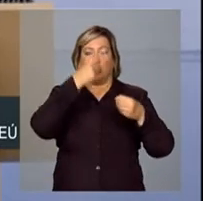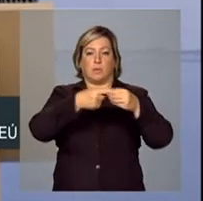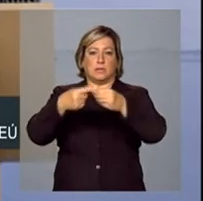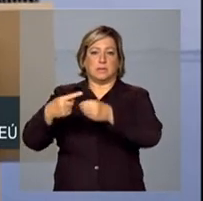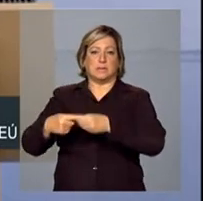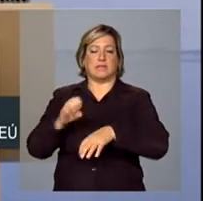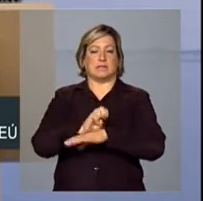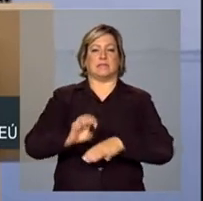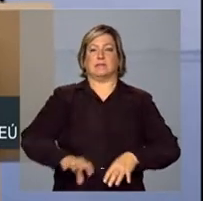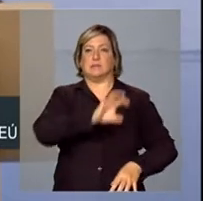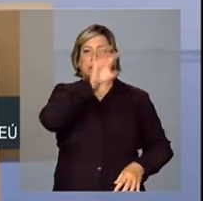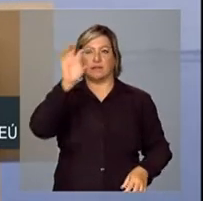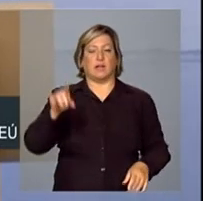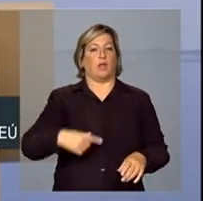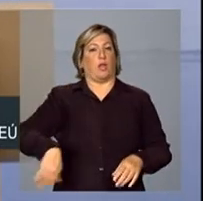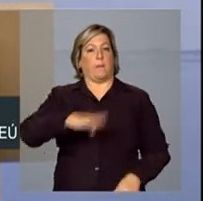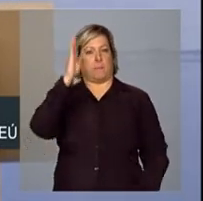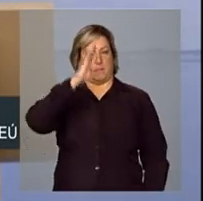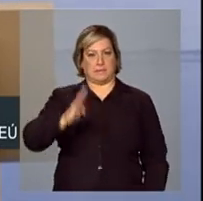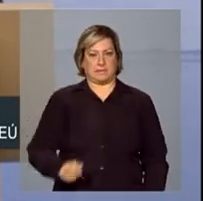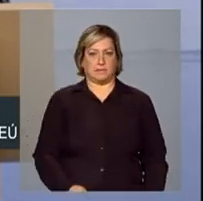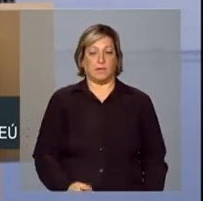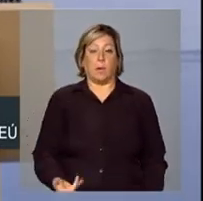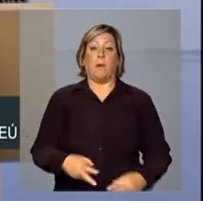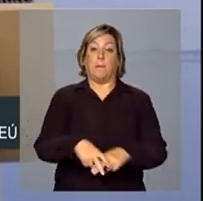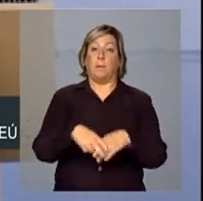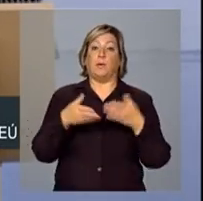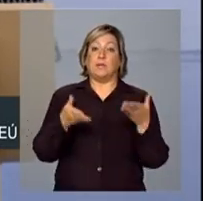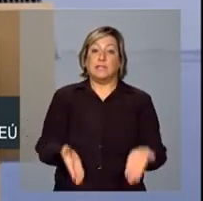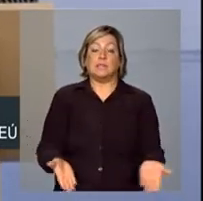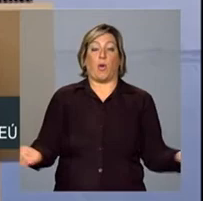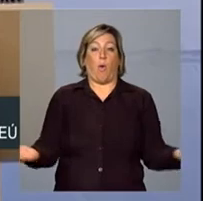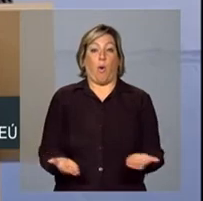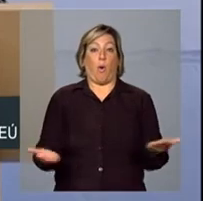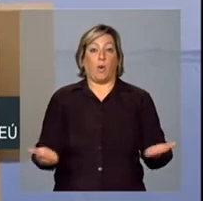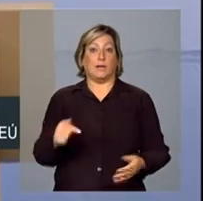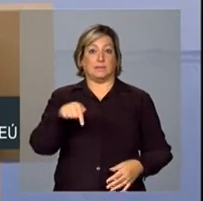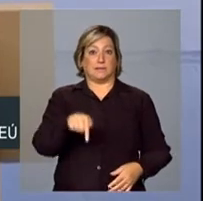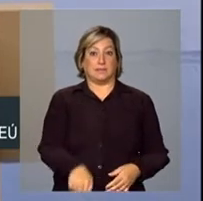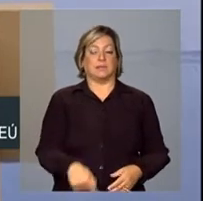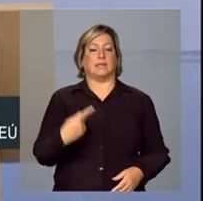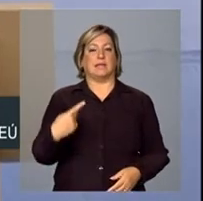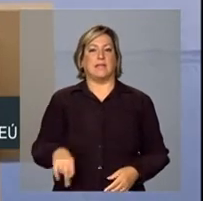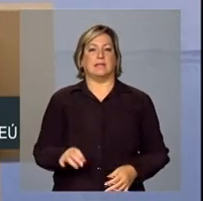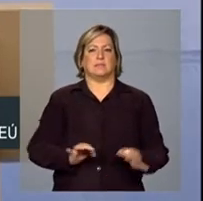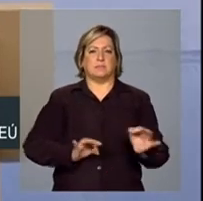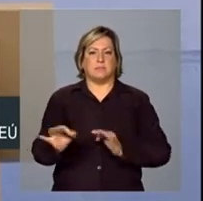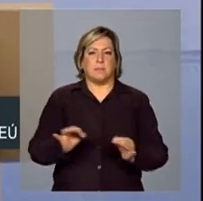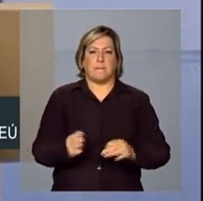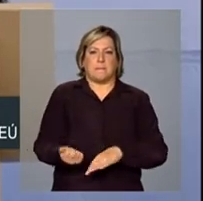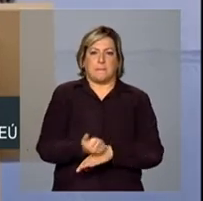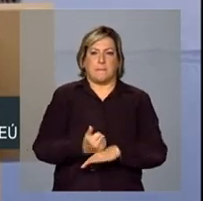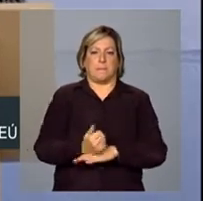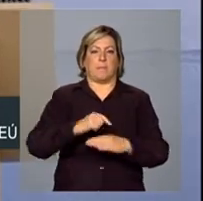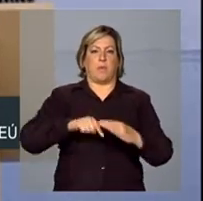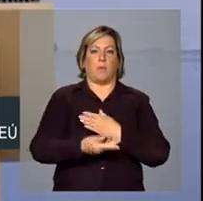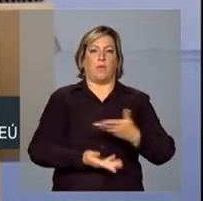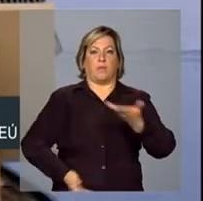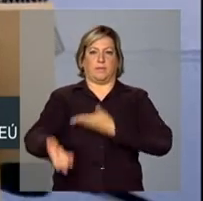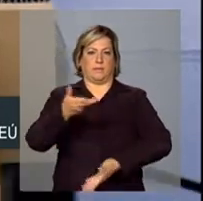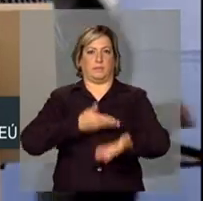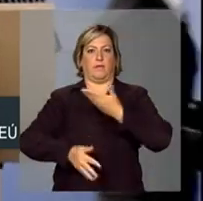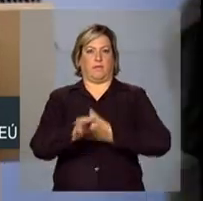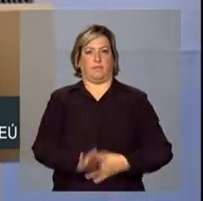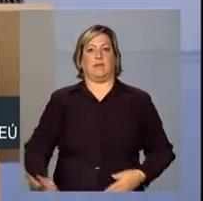nossos estados e do nosso Brasil. É por isso que hoje aqui, nesse aprimoramento dessa relação